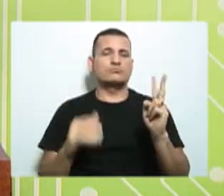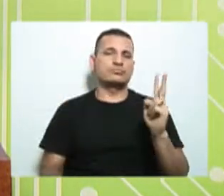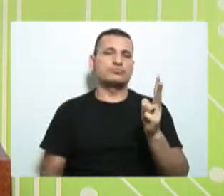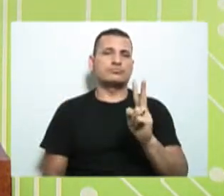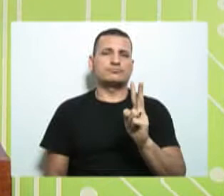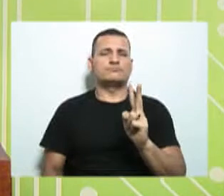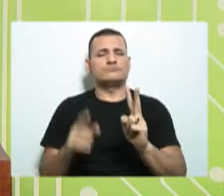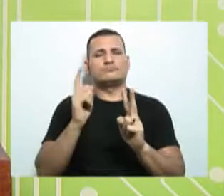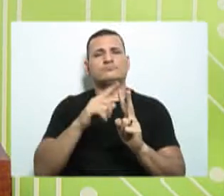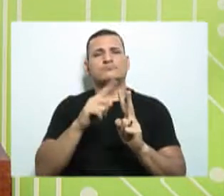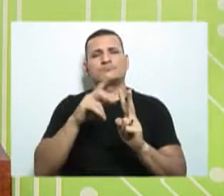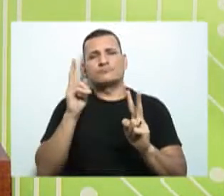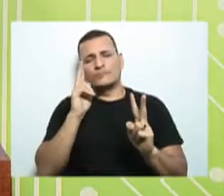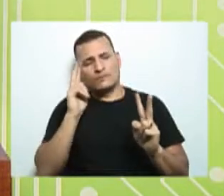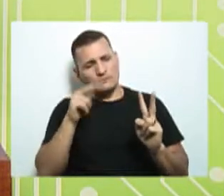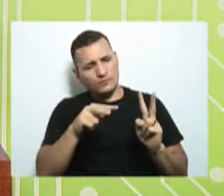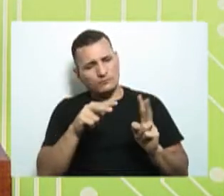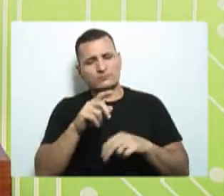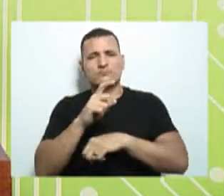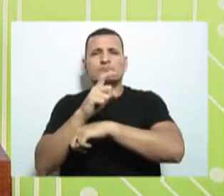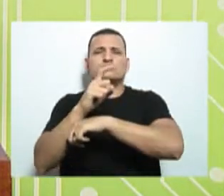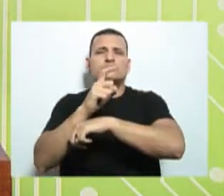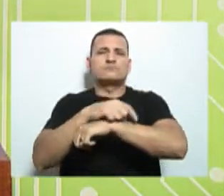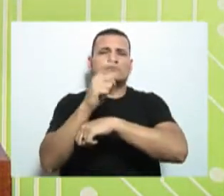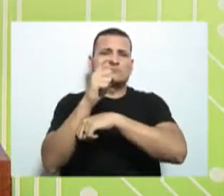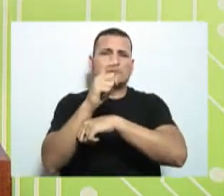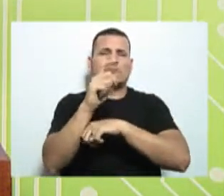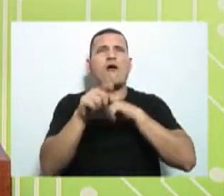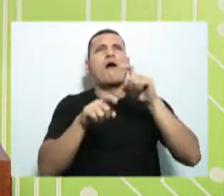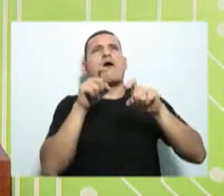mestre viu um escorpião se afogando numa poça d'água.